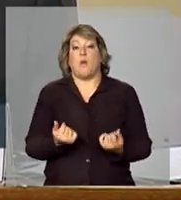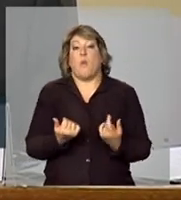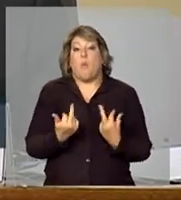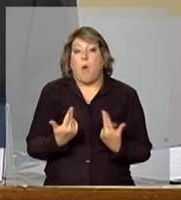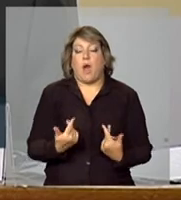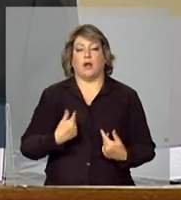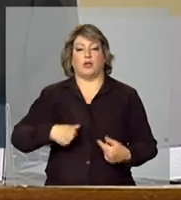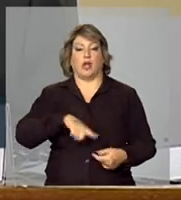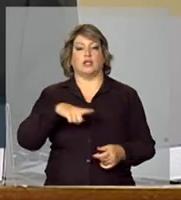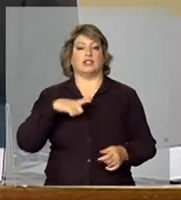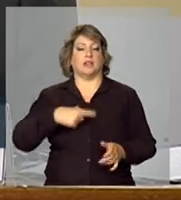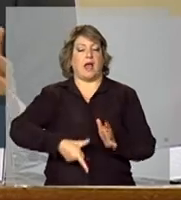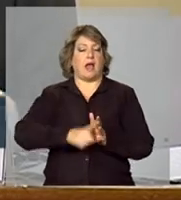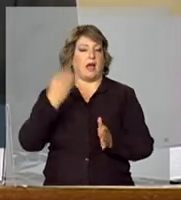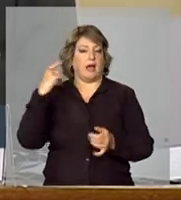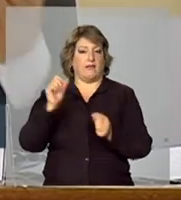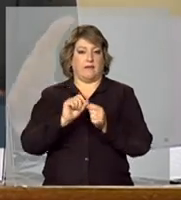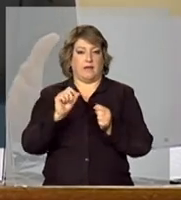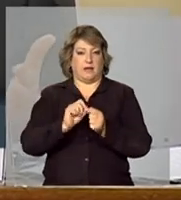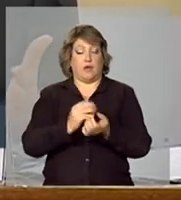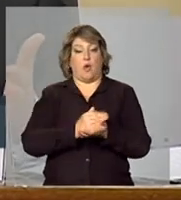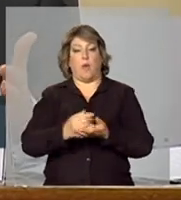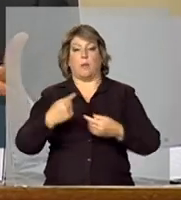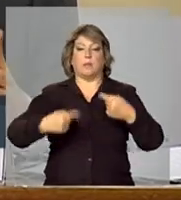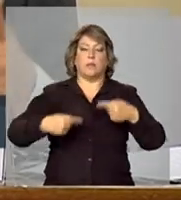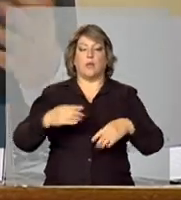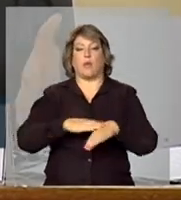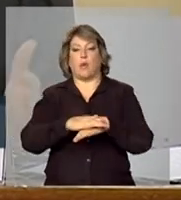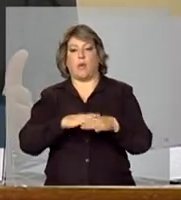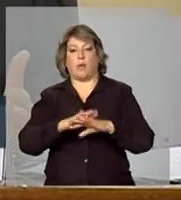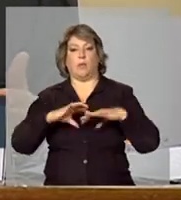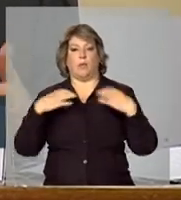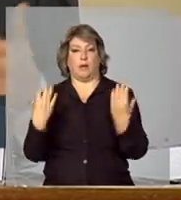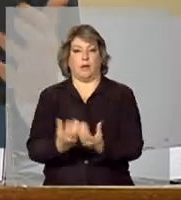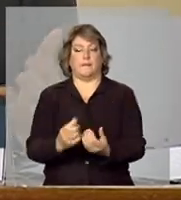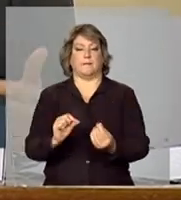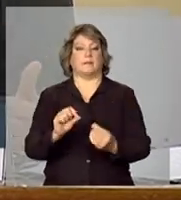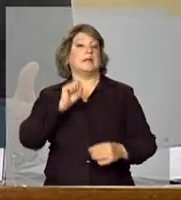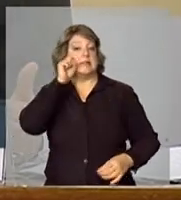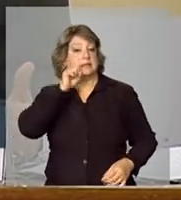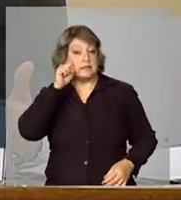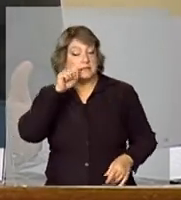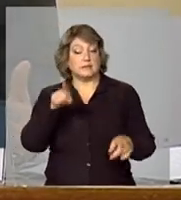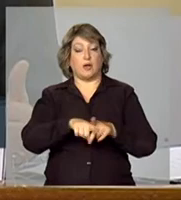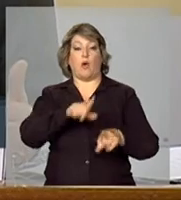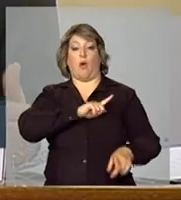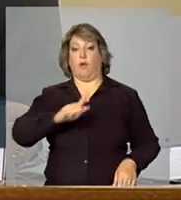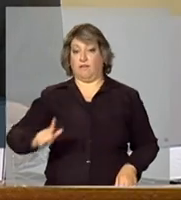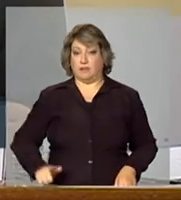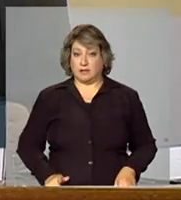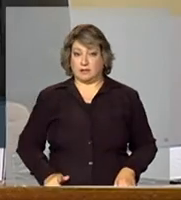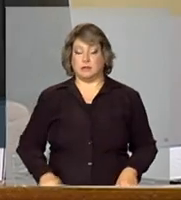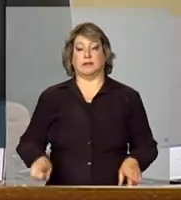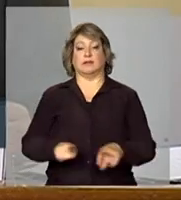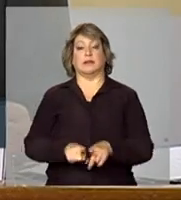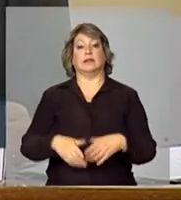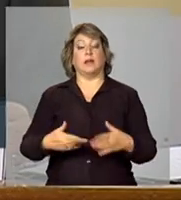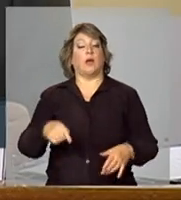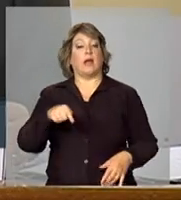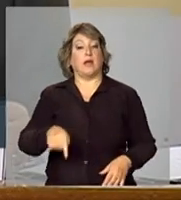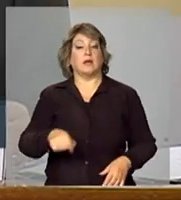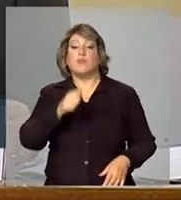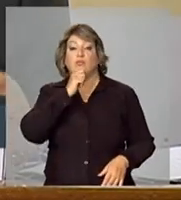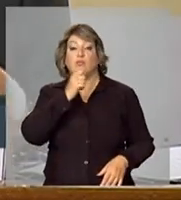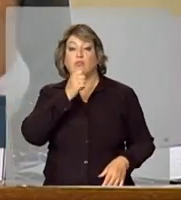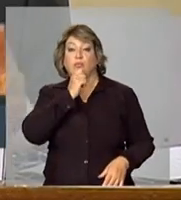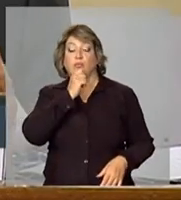forma como nós tinhamos elaborada a partir de uma discussão Ampla com o Senado com os governadores e Portanto ele